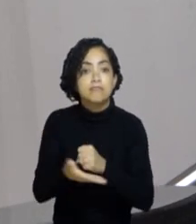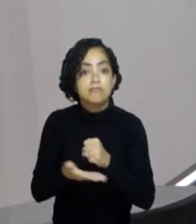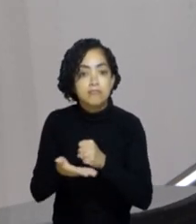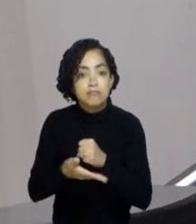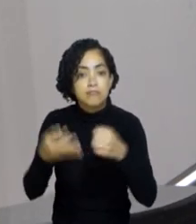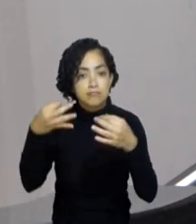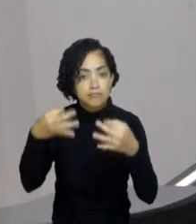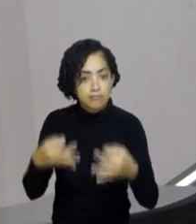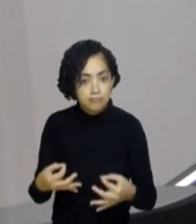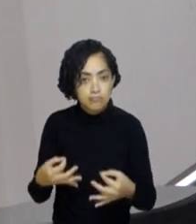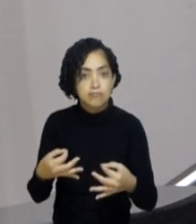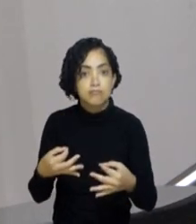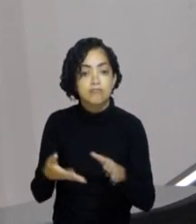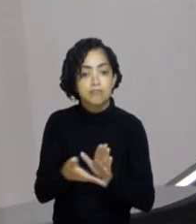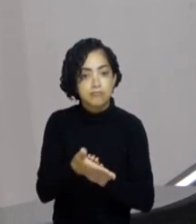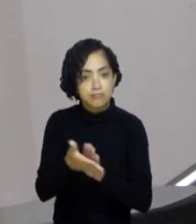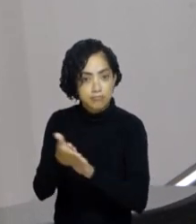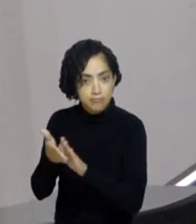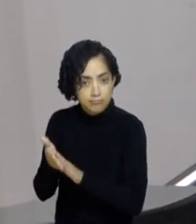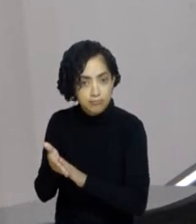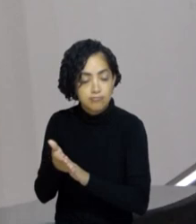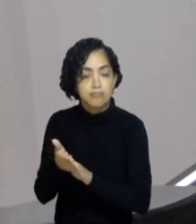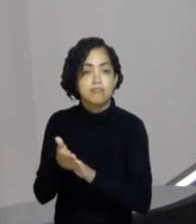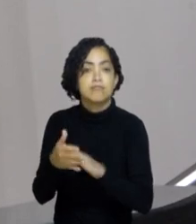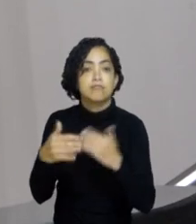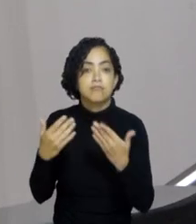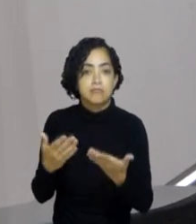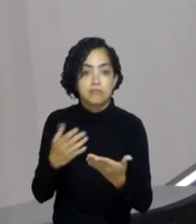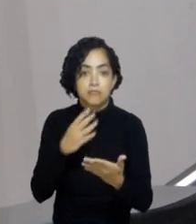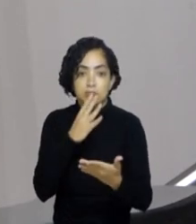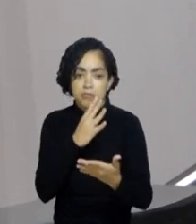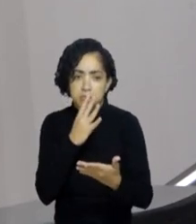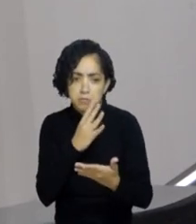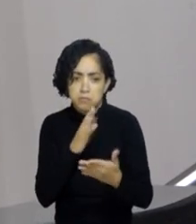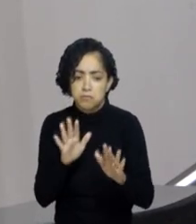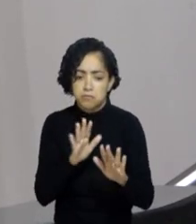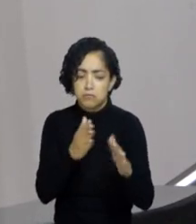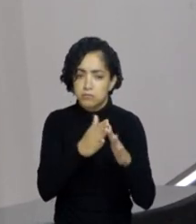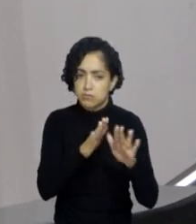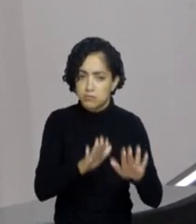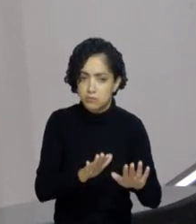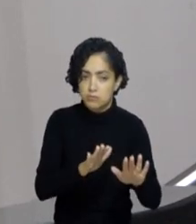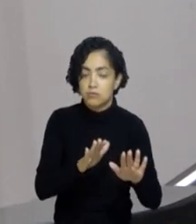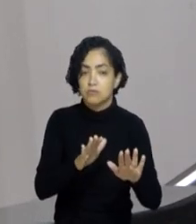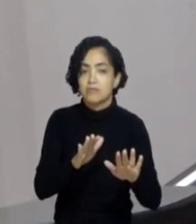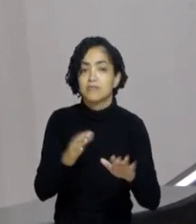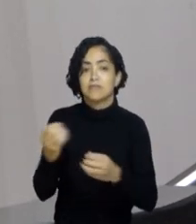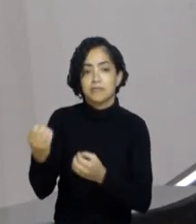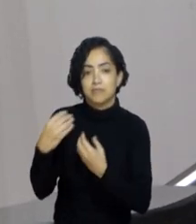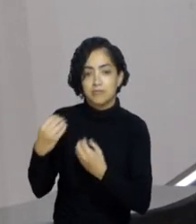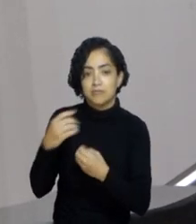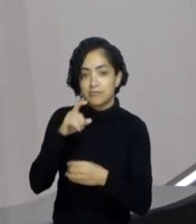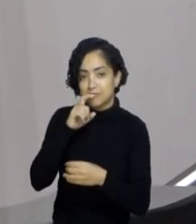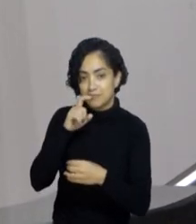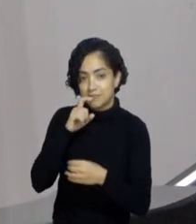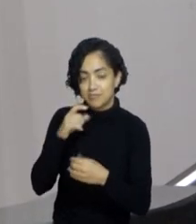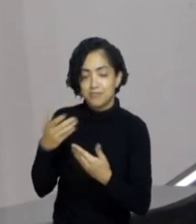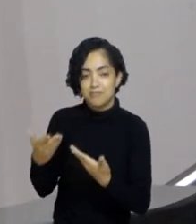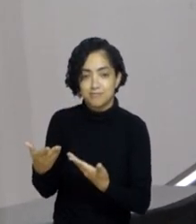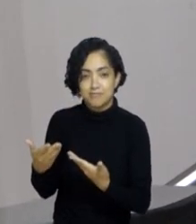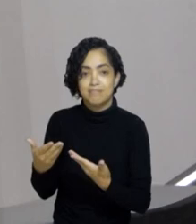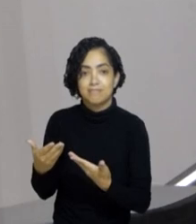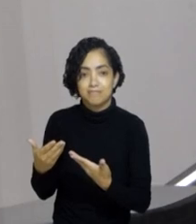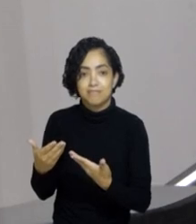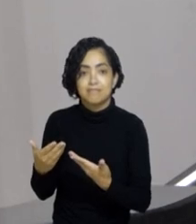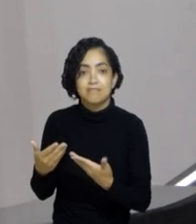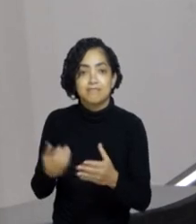verdade, elogiando sem bajular e criticando sem destruir, como ensinou meu pai Mário José Gonzaga Petrelli,